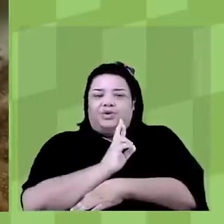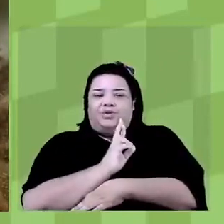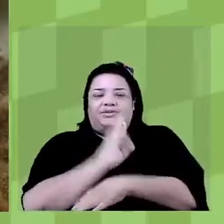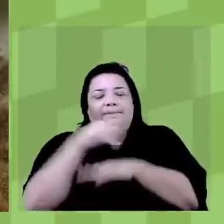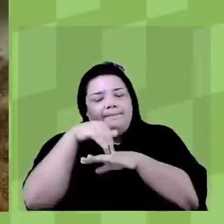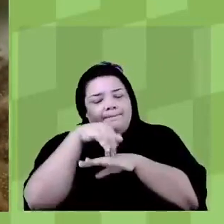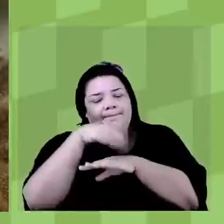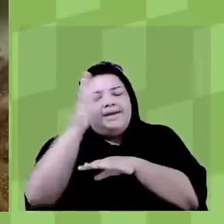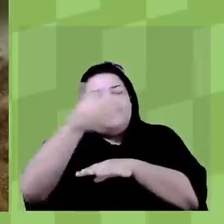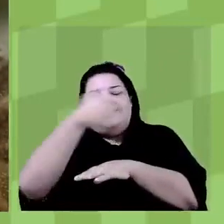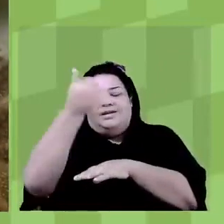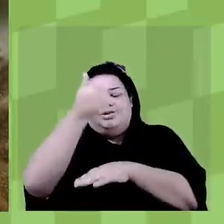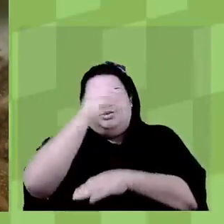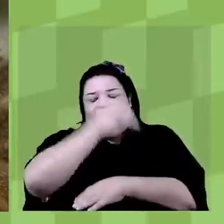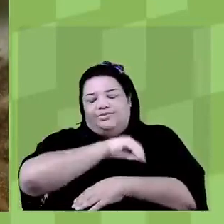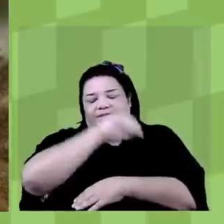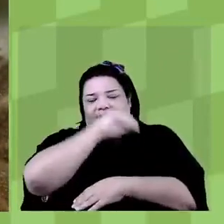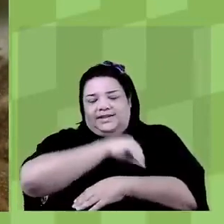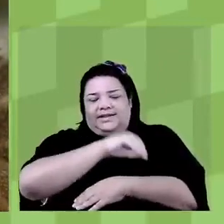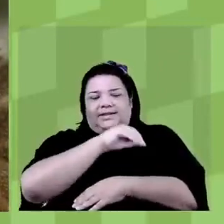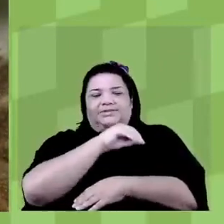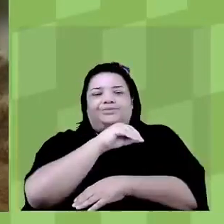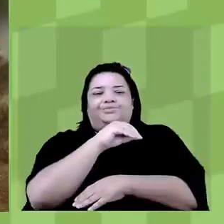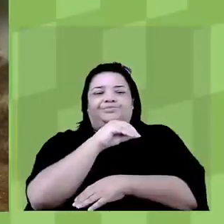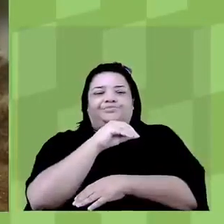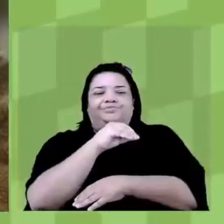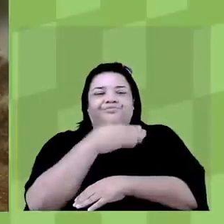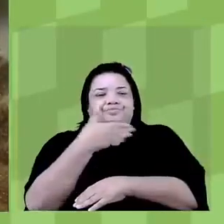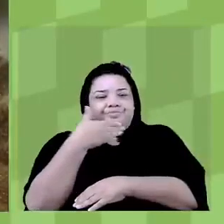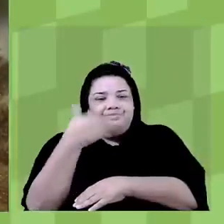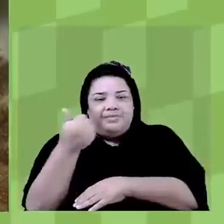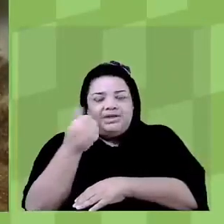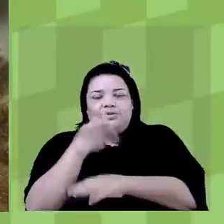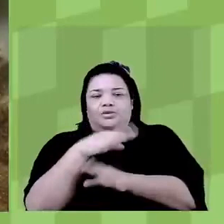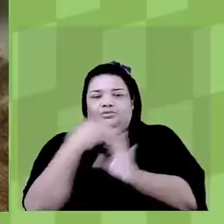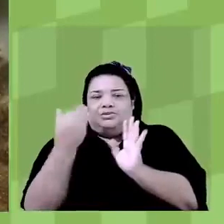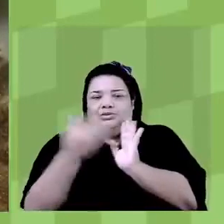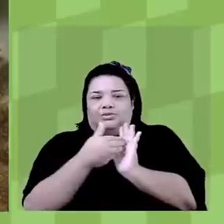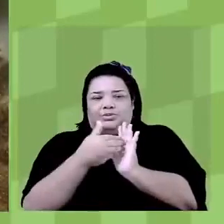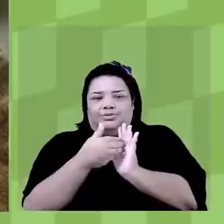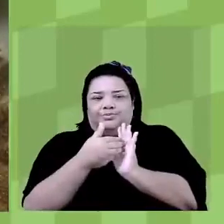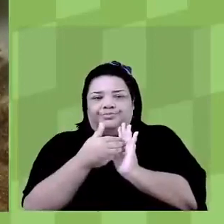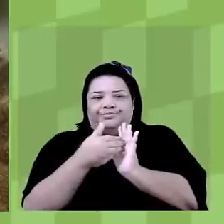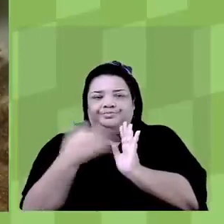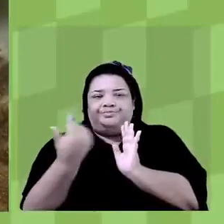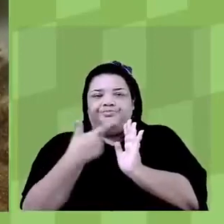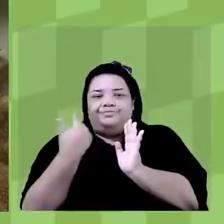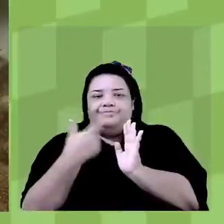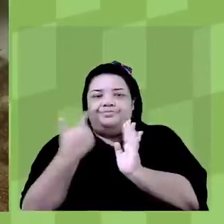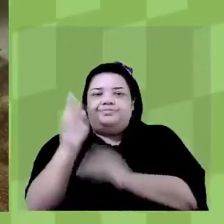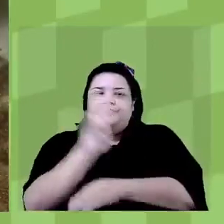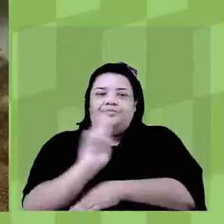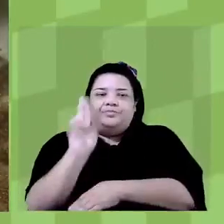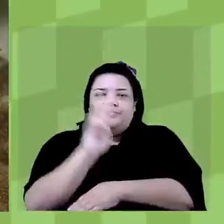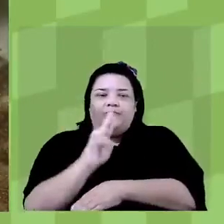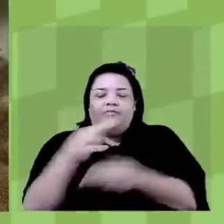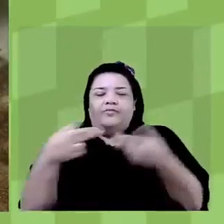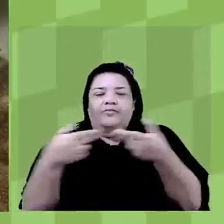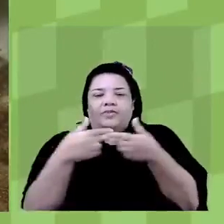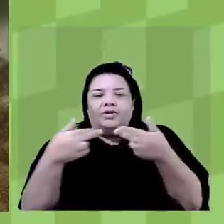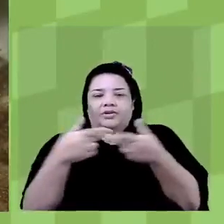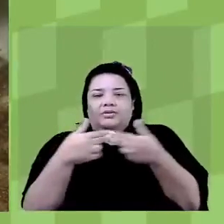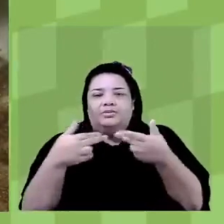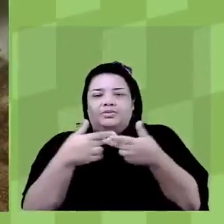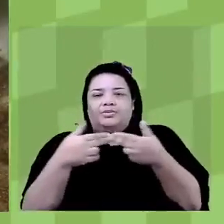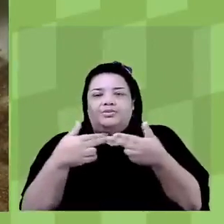salário, vai muito além até da própria questão, pensando em organização, do quanto a gente, da forma como a gente está usando o recurso público, porque